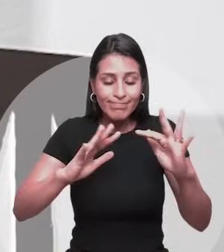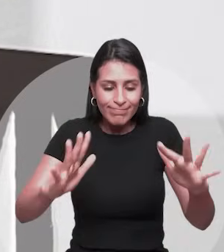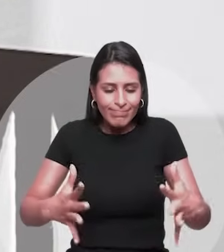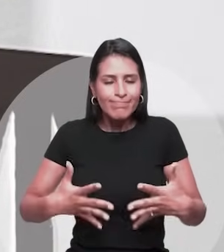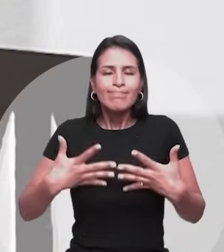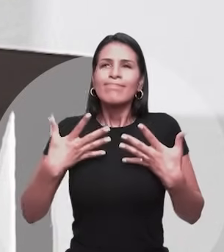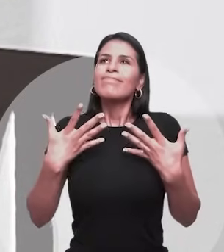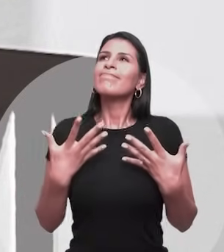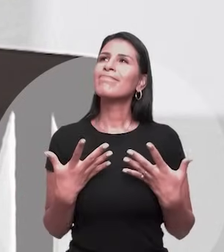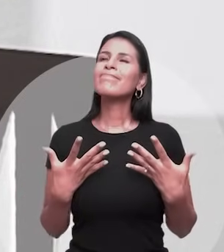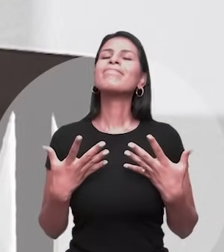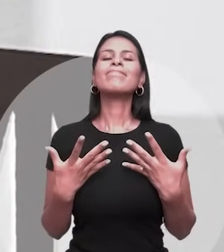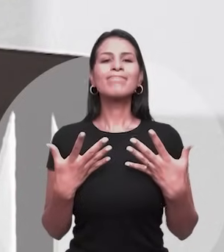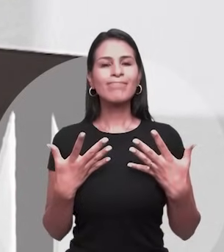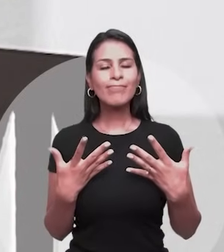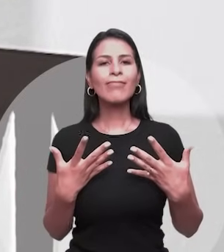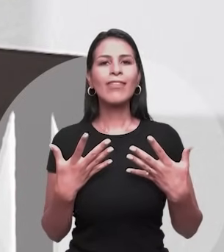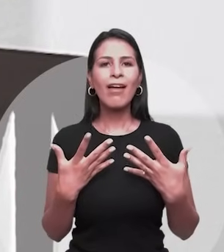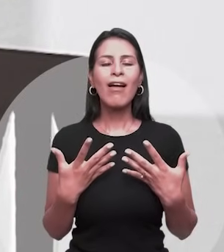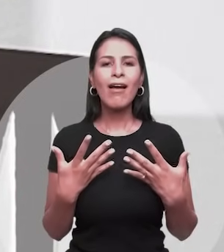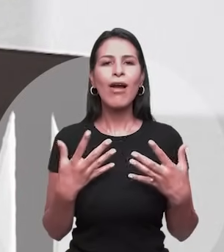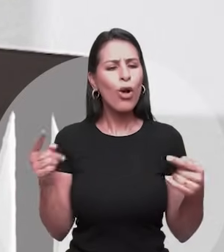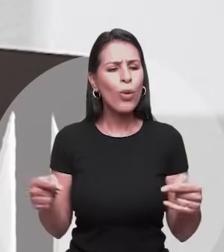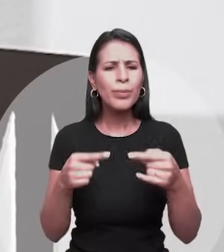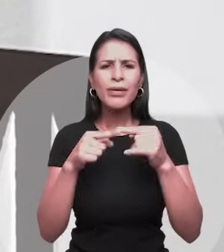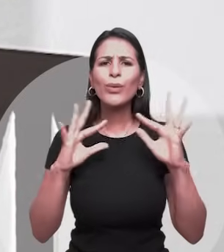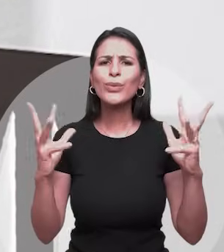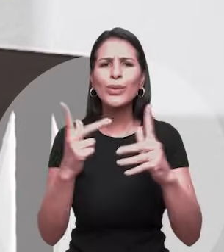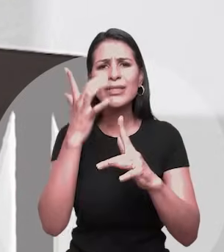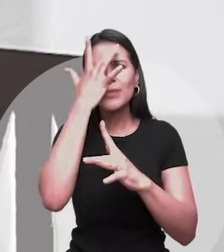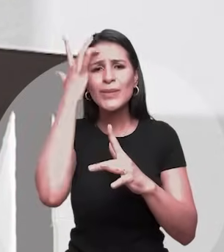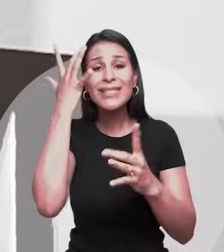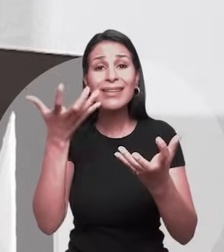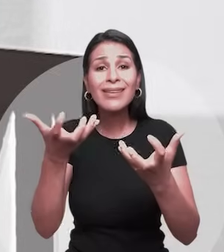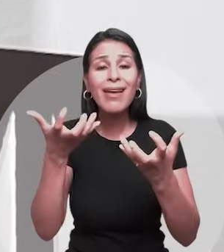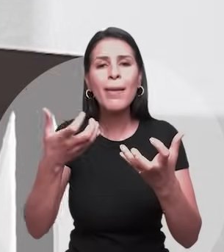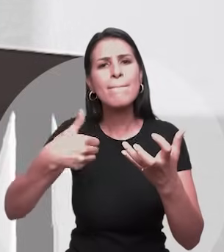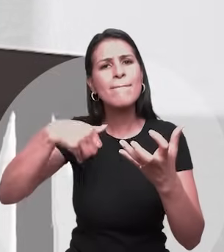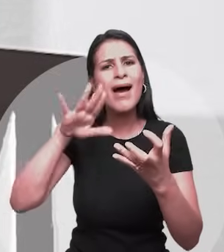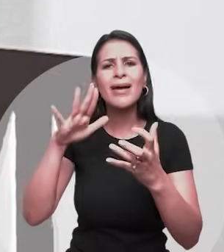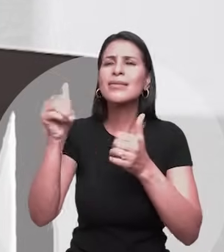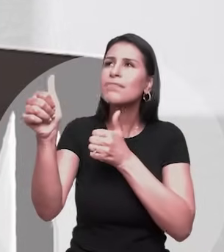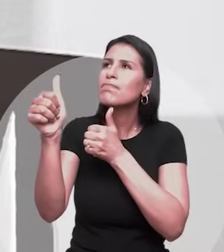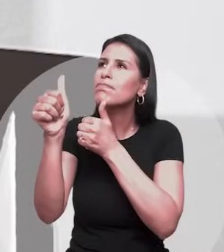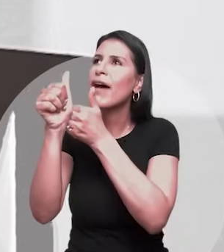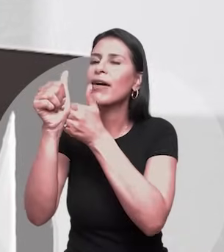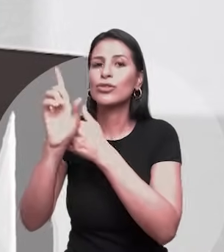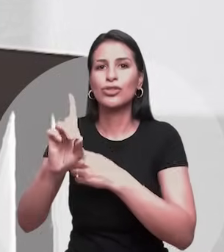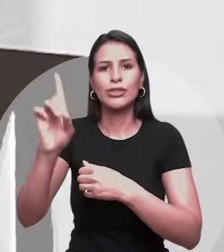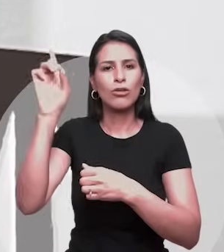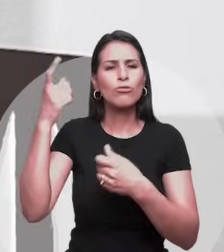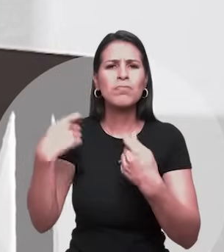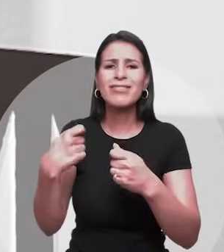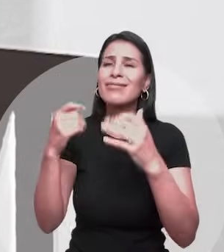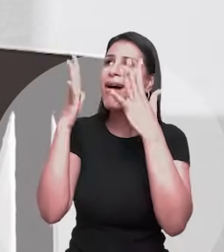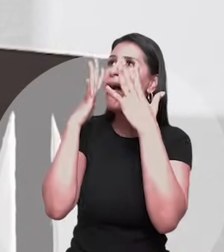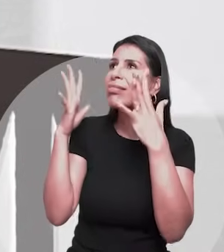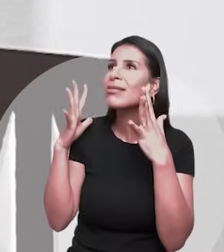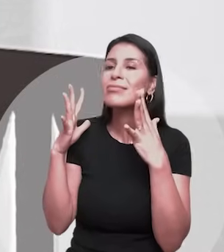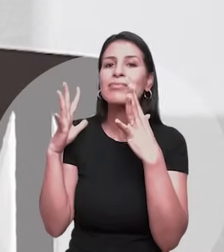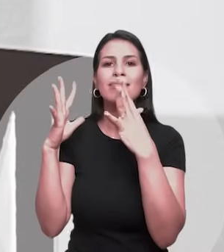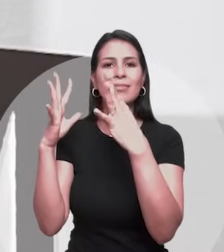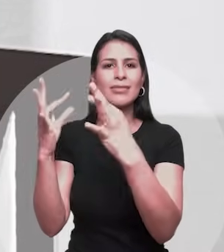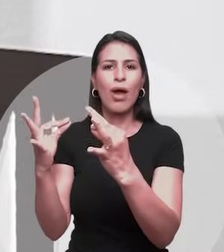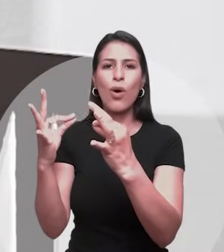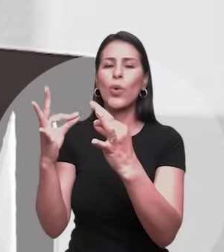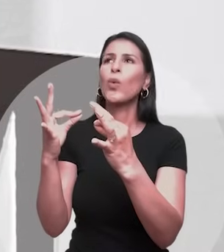as pessoas que querem estar mais próximas de Deus, que precisam estar com os seus ouvidos atentos ao